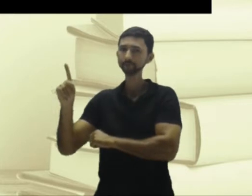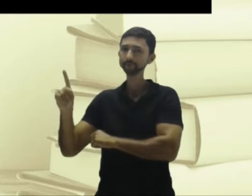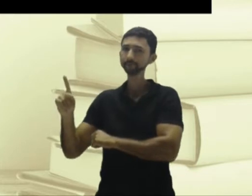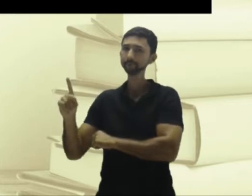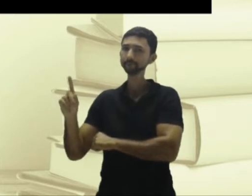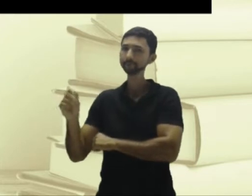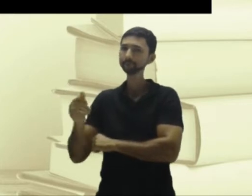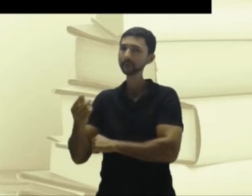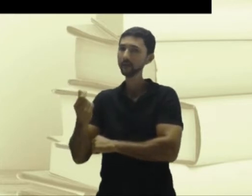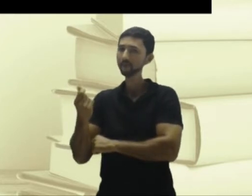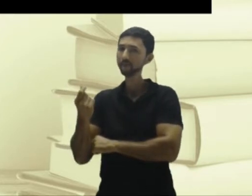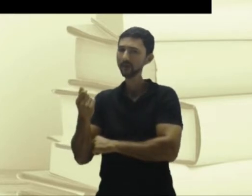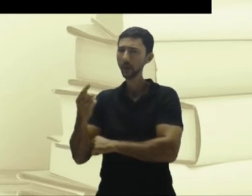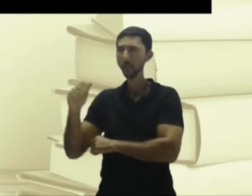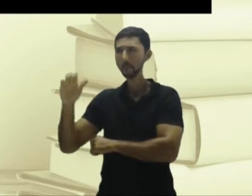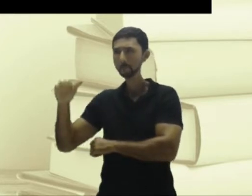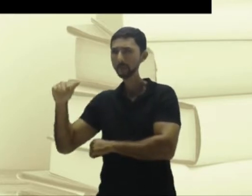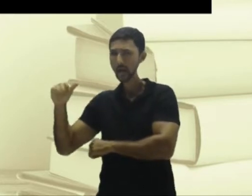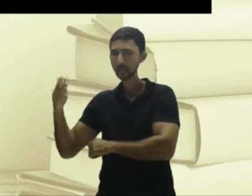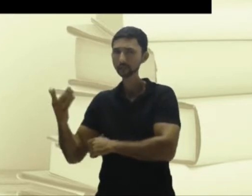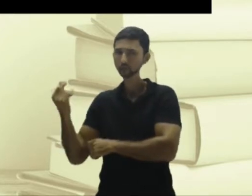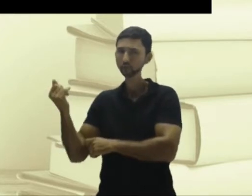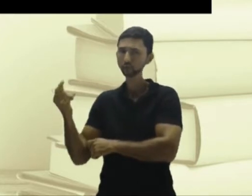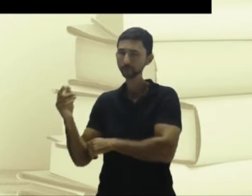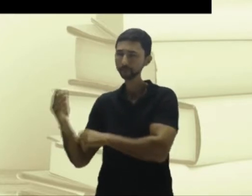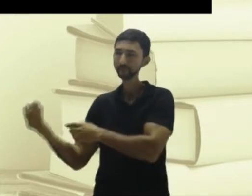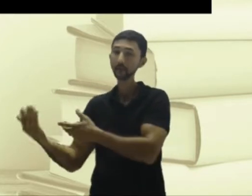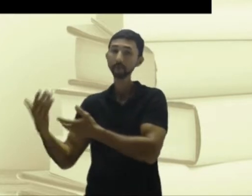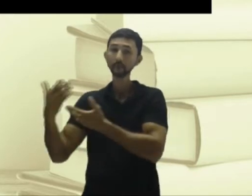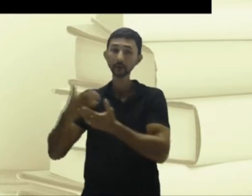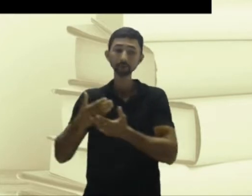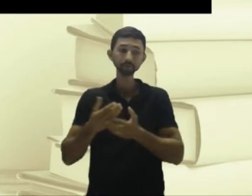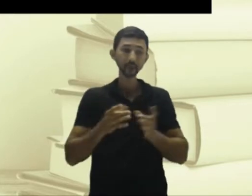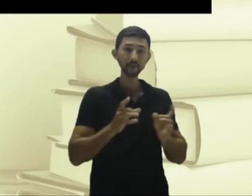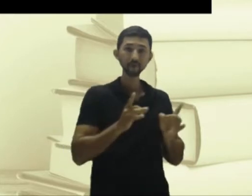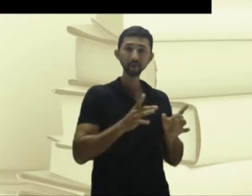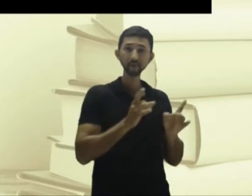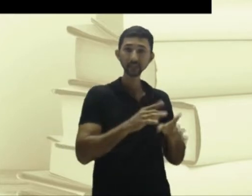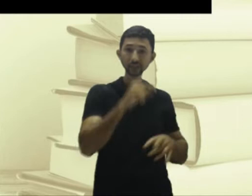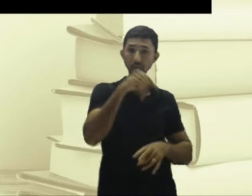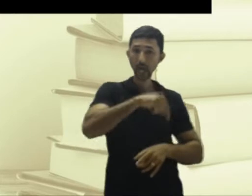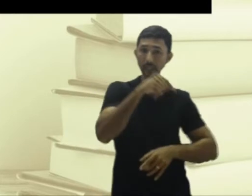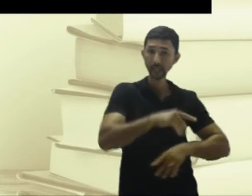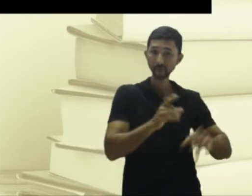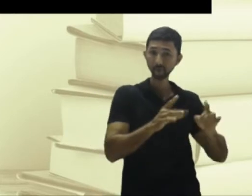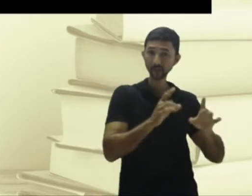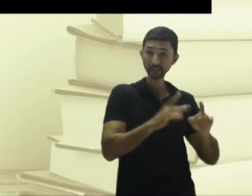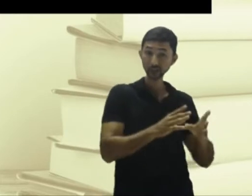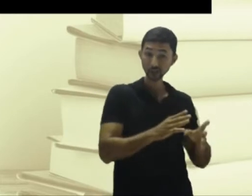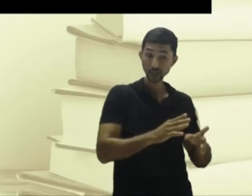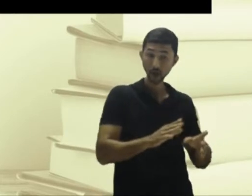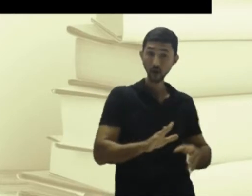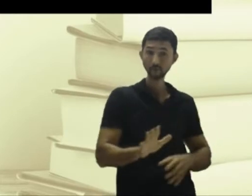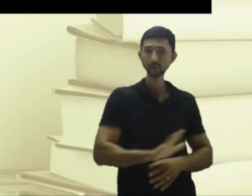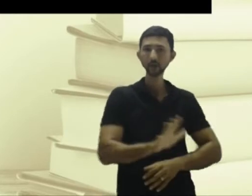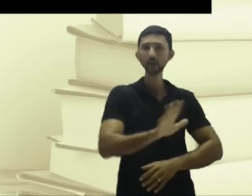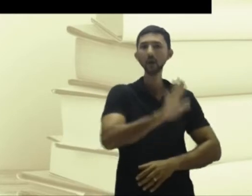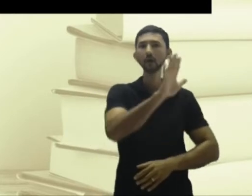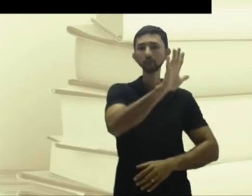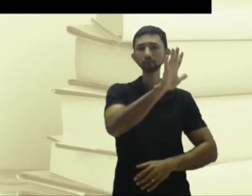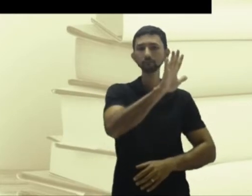preço bem baixo, digamos assim, e revendia esse negro aqui no Brasil, na colônia, por um preço bem mais